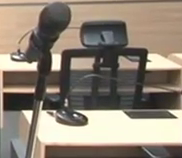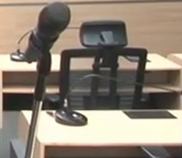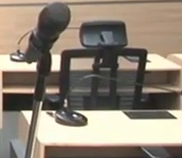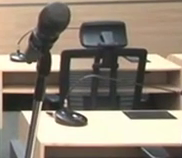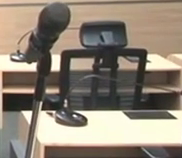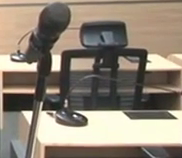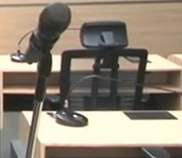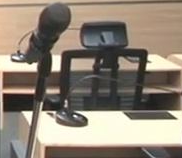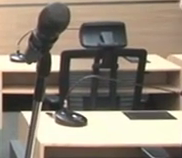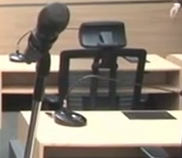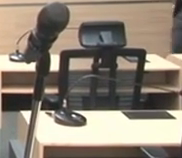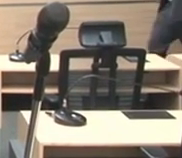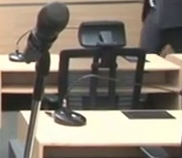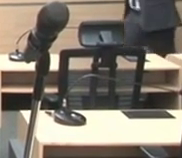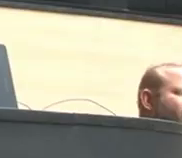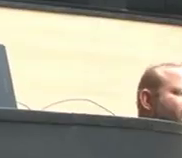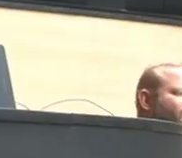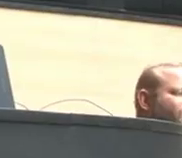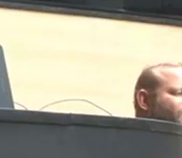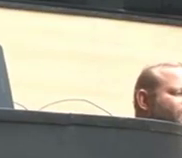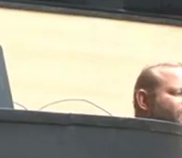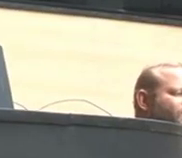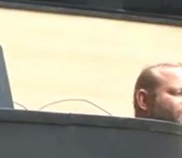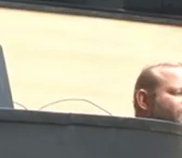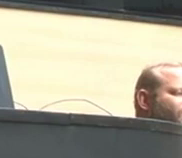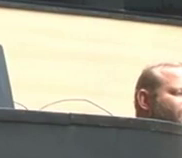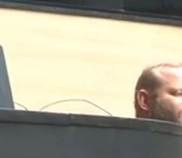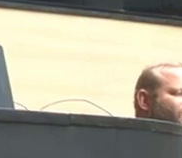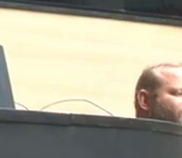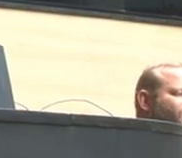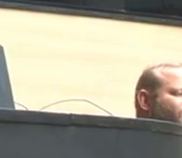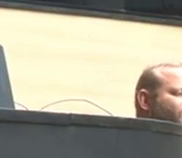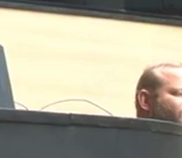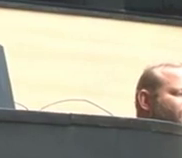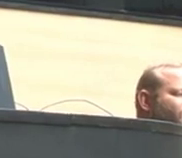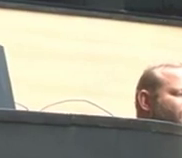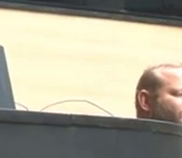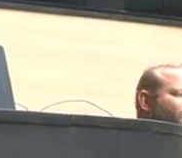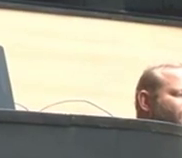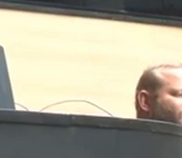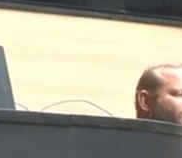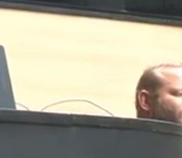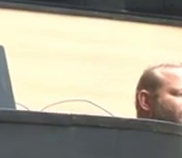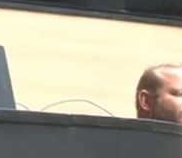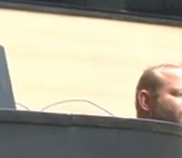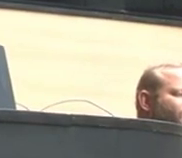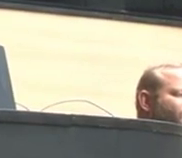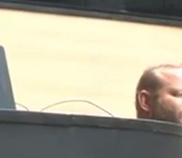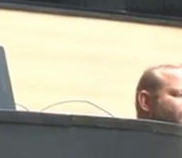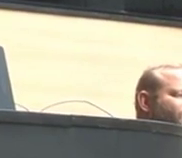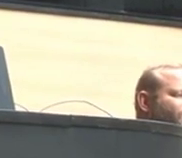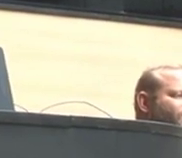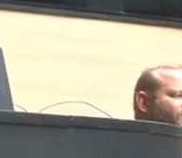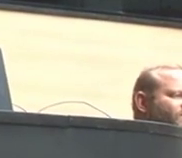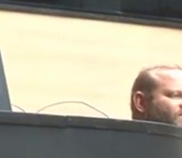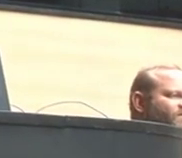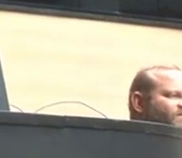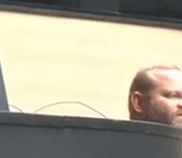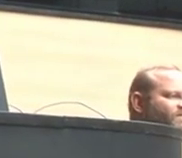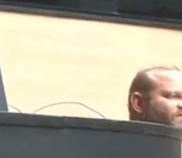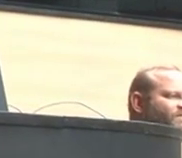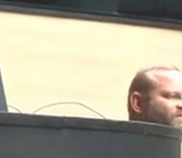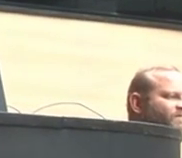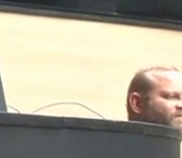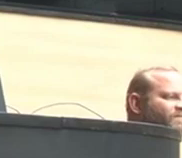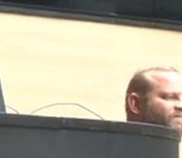Ele solicitou o retorno da meia passagem aos domingos, um benefício que foi cancelado desde 2020, com a